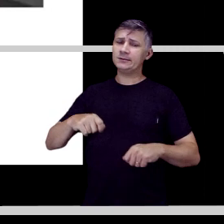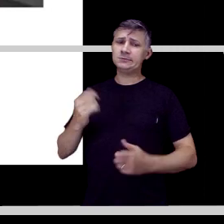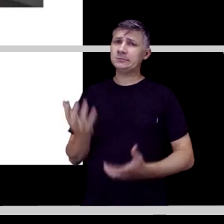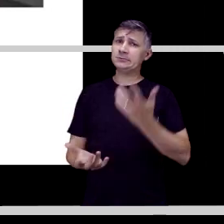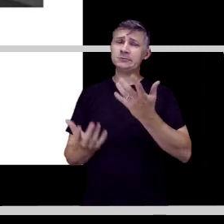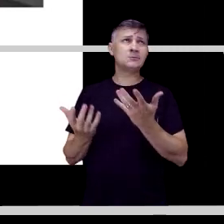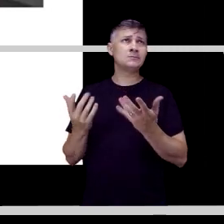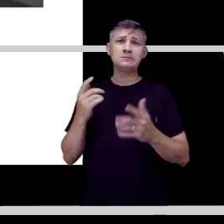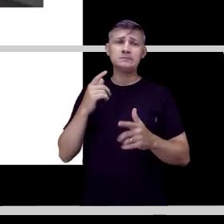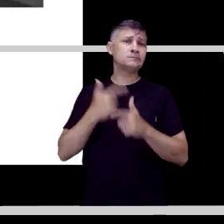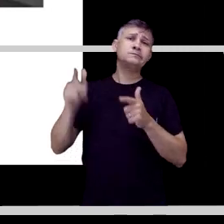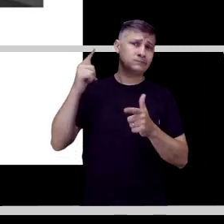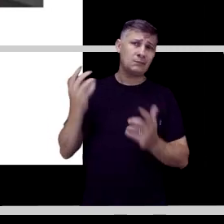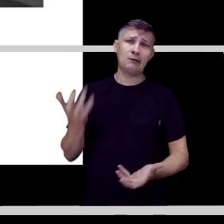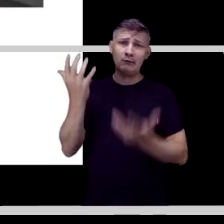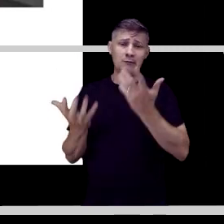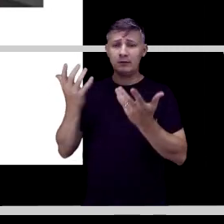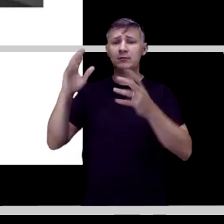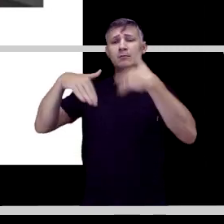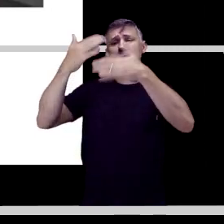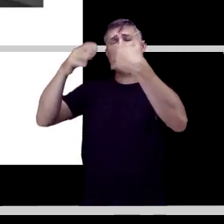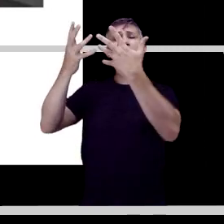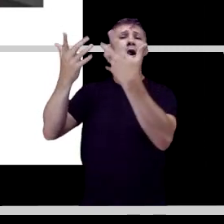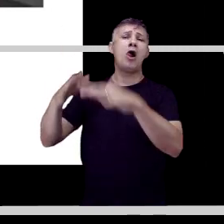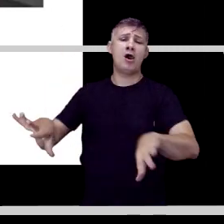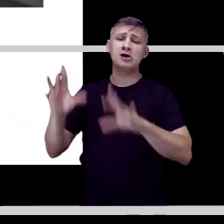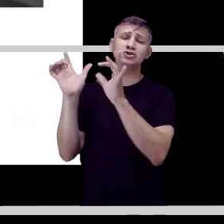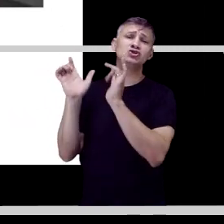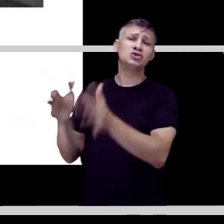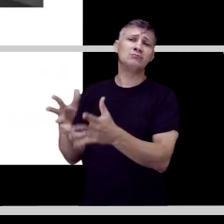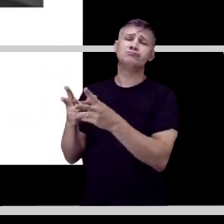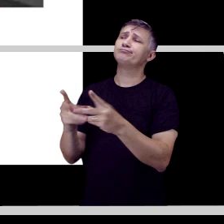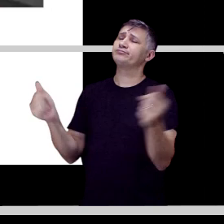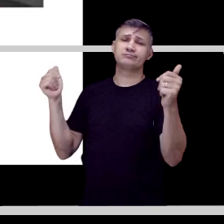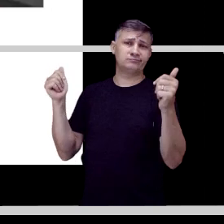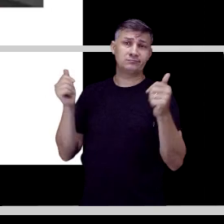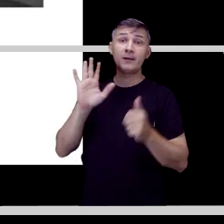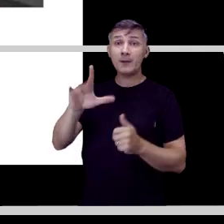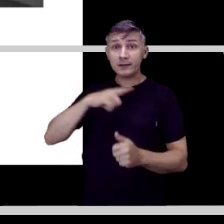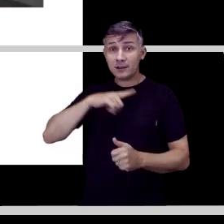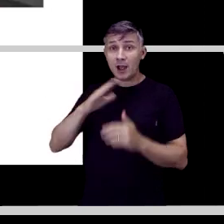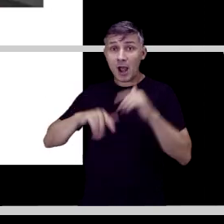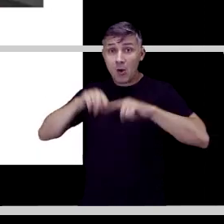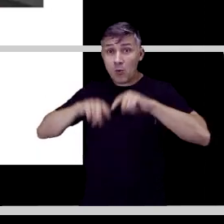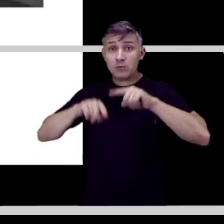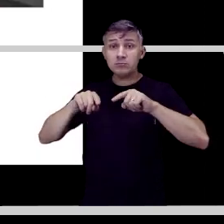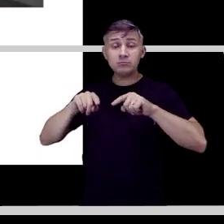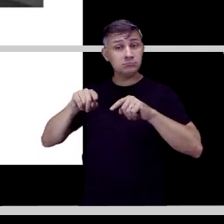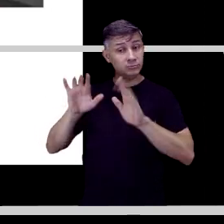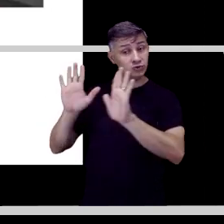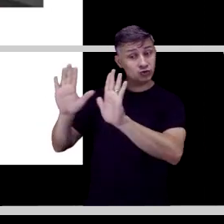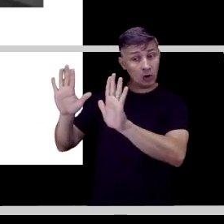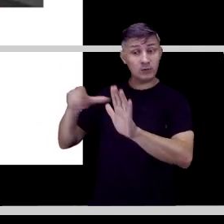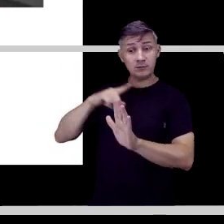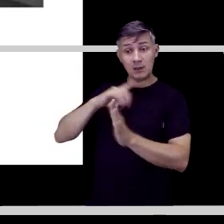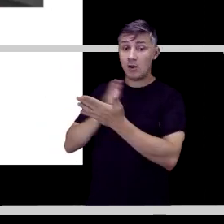atingido e foi demolido, né? Assim, sobrou muito pouco, mas restaram alguns reminiscentes, né? Aqui a gente